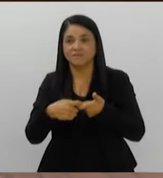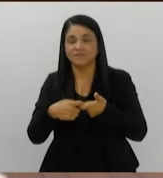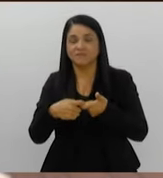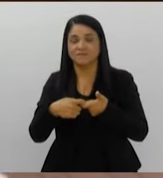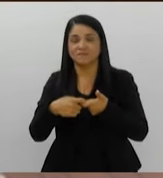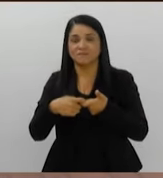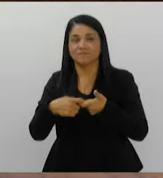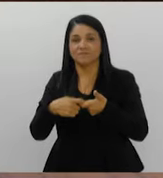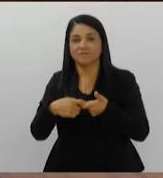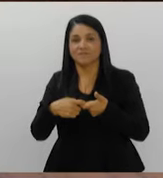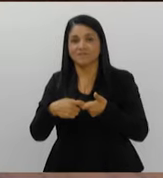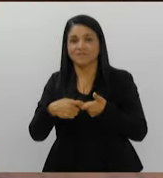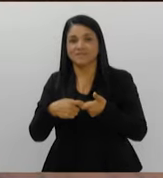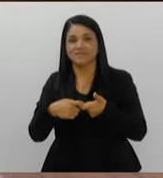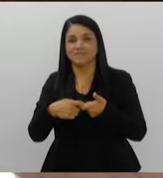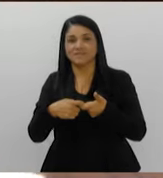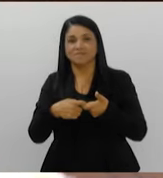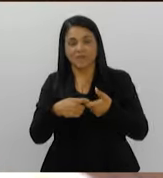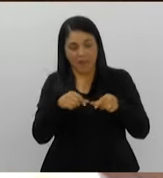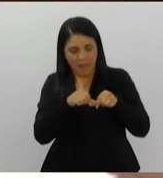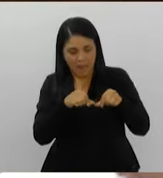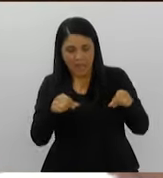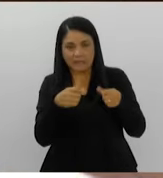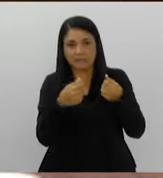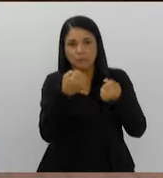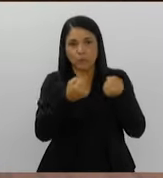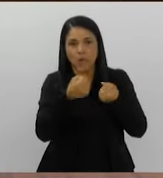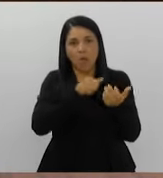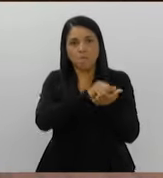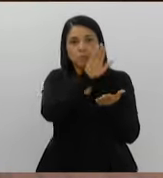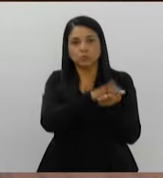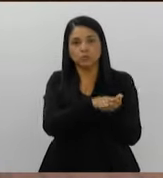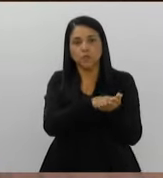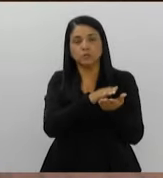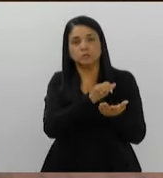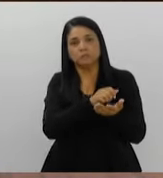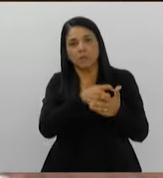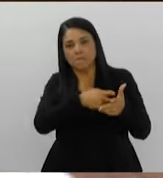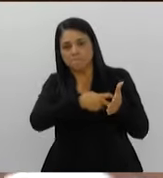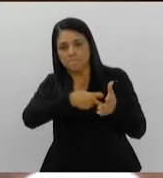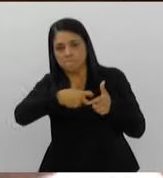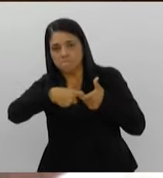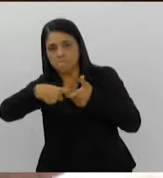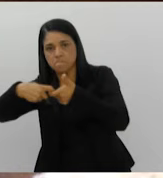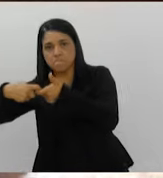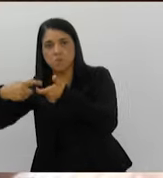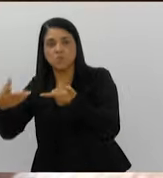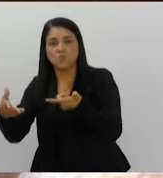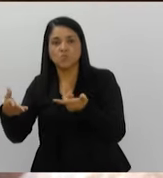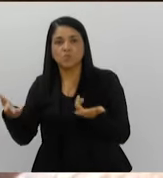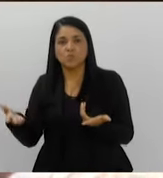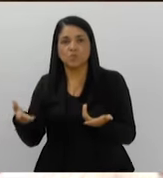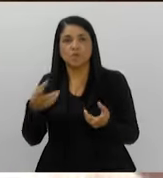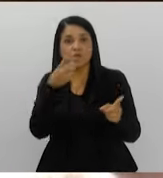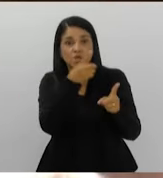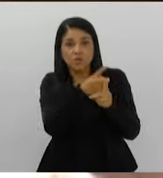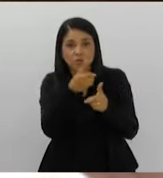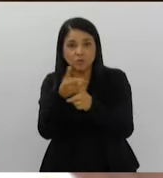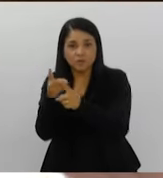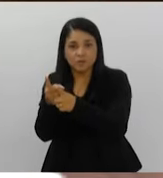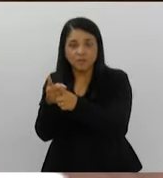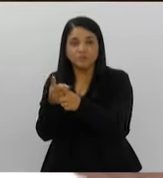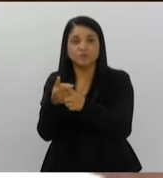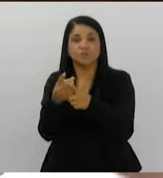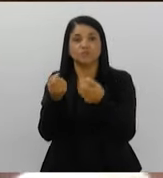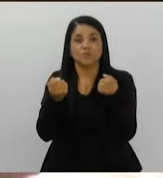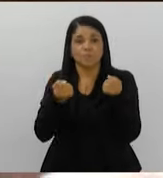andavam lacrando o carro da população à torta e à direito, porra. Nós encontramos com os motoristas do